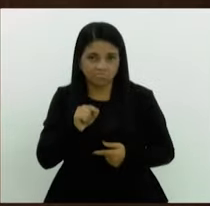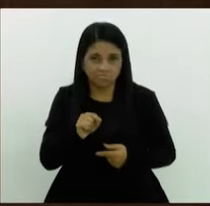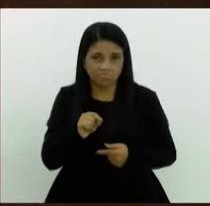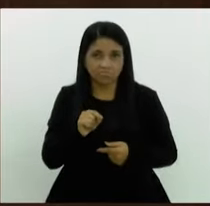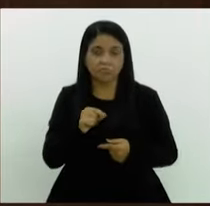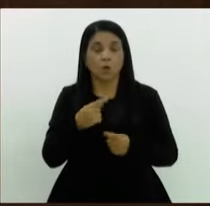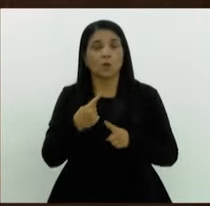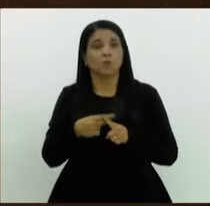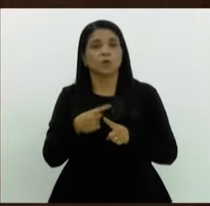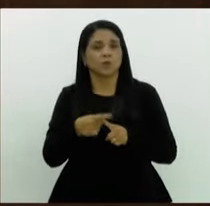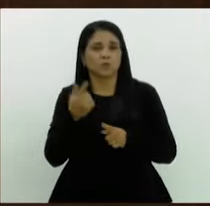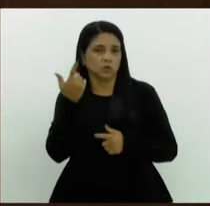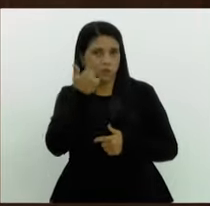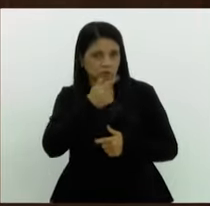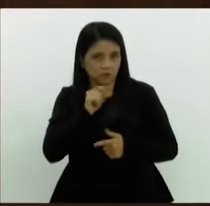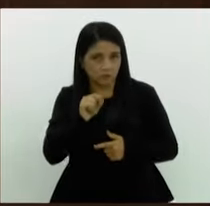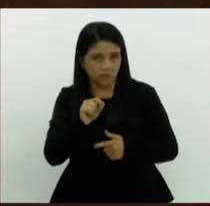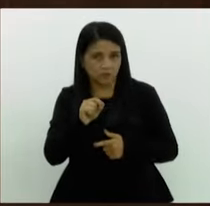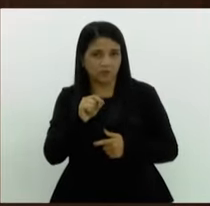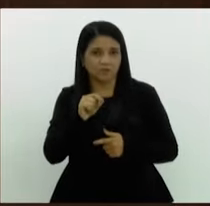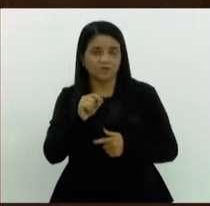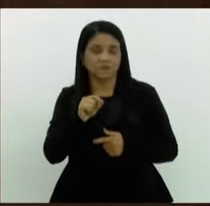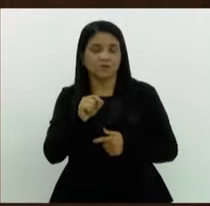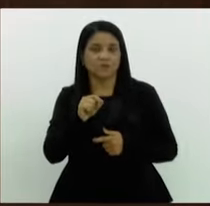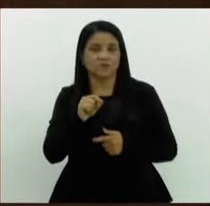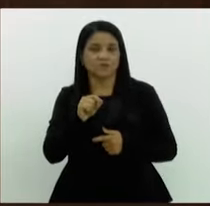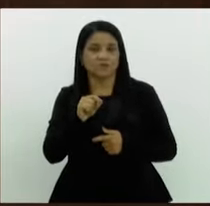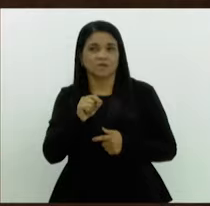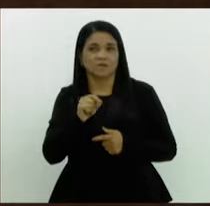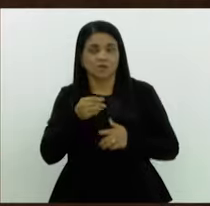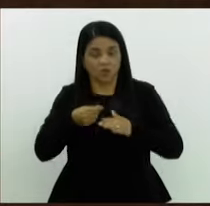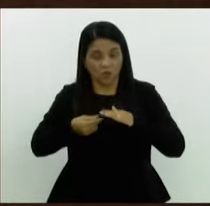por que nós não conseguimos? Porque o fundo